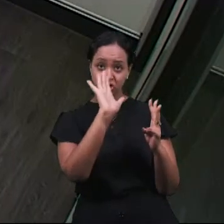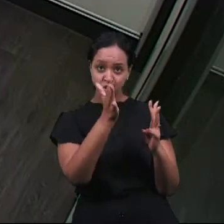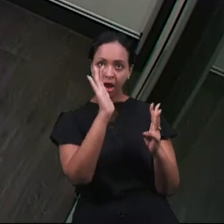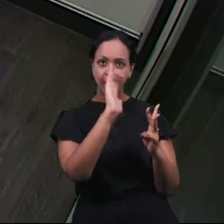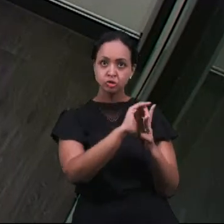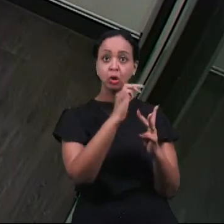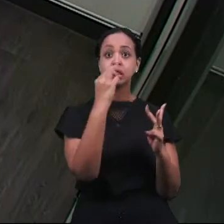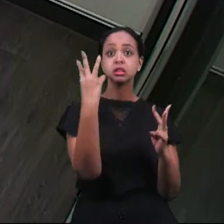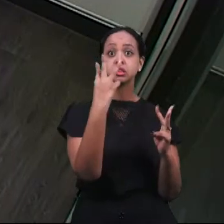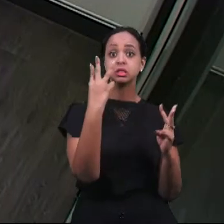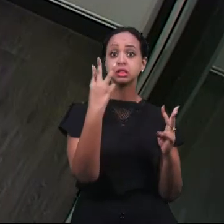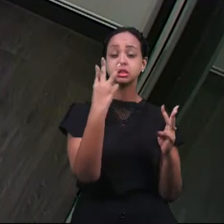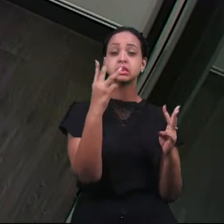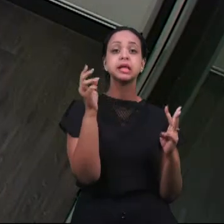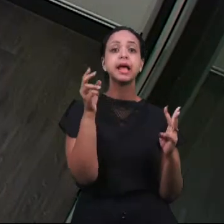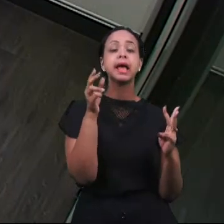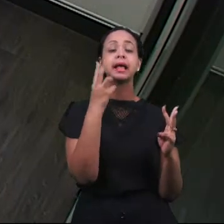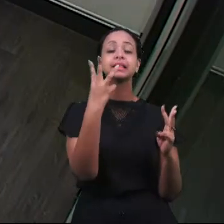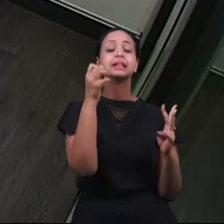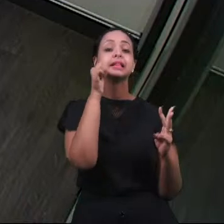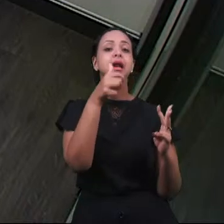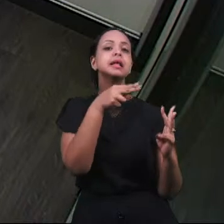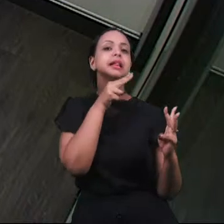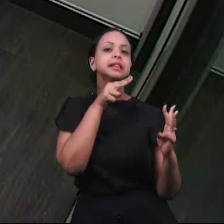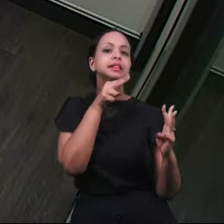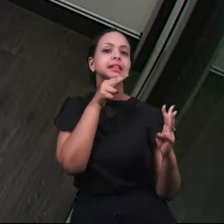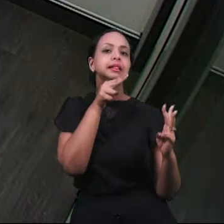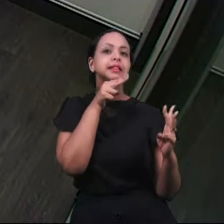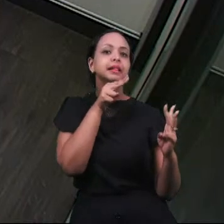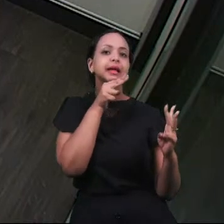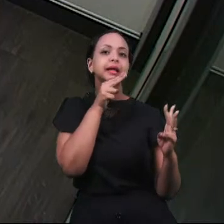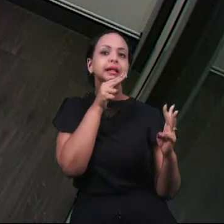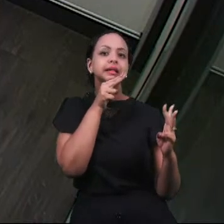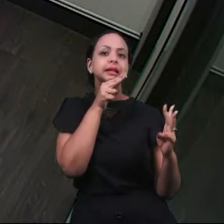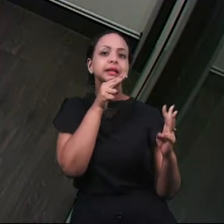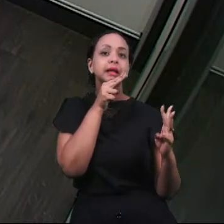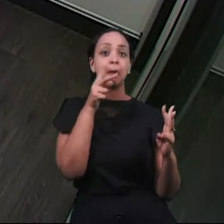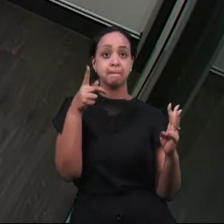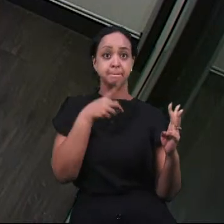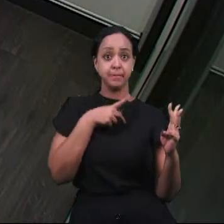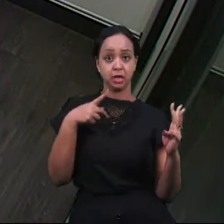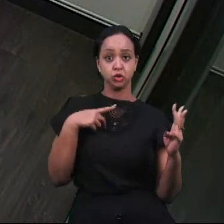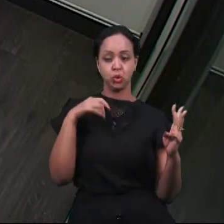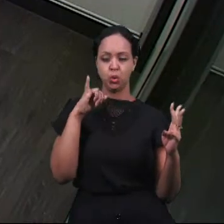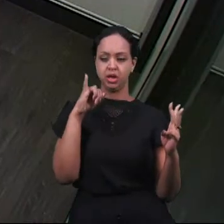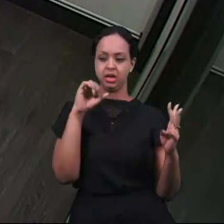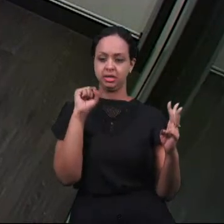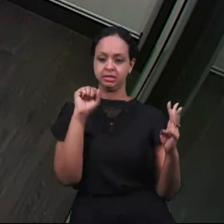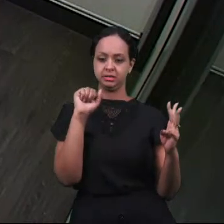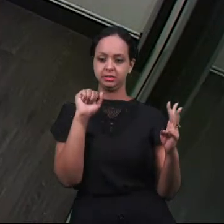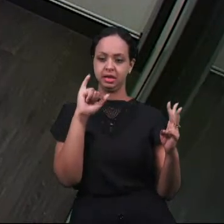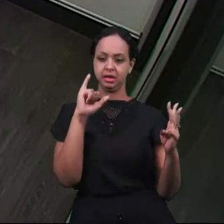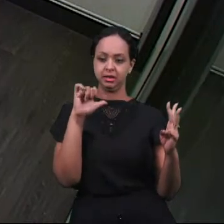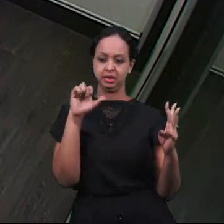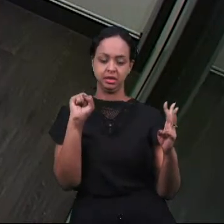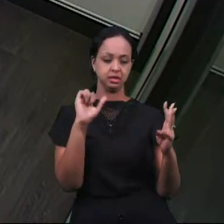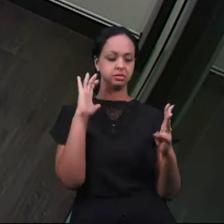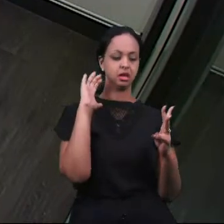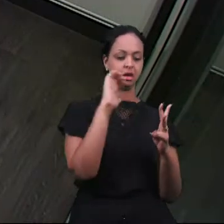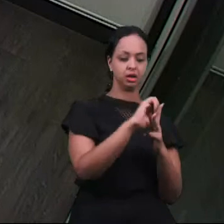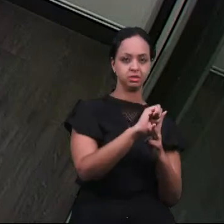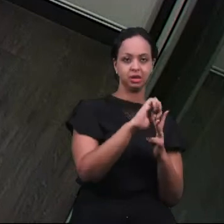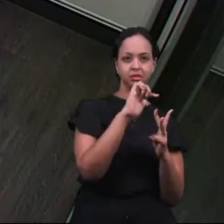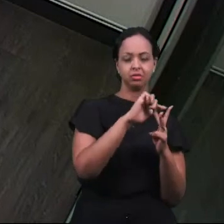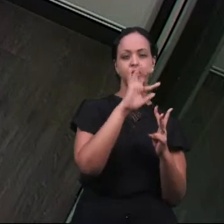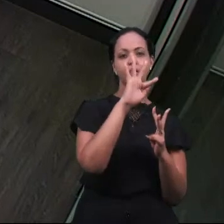netos? 3 netas. Ah, 3 netas. 3 netas. É casada com o Isaías, né? O pastor Isaías. Ah, pastor Isaías, você sempre vem aqui na rádio. Sempre. É, ele tá